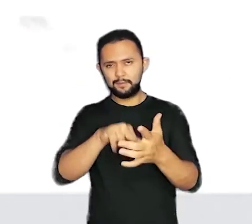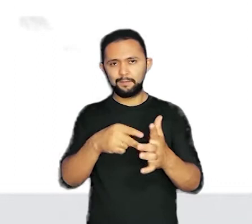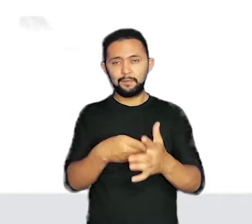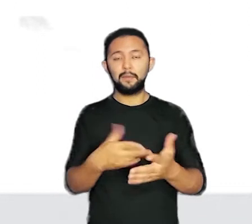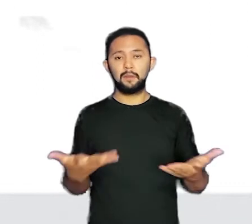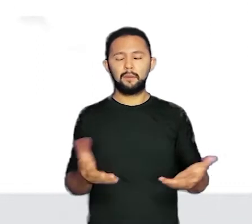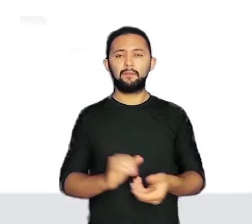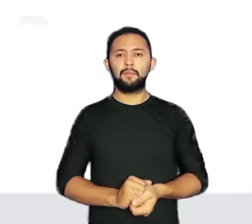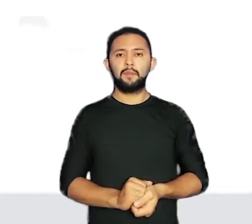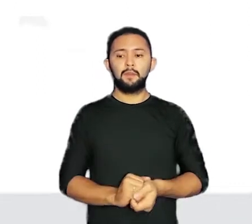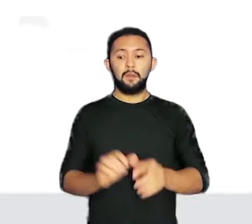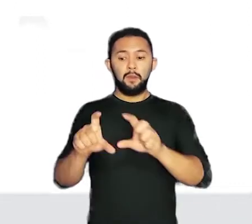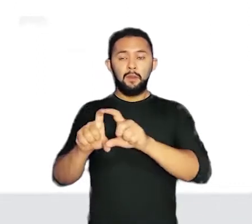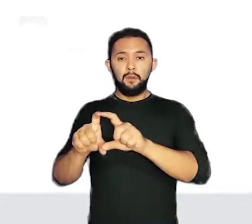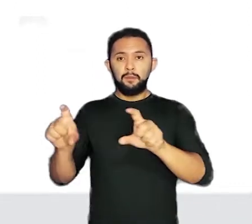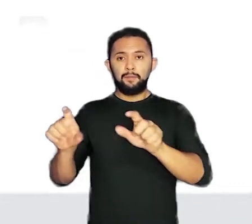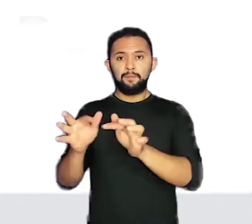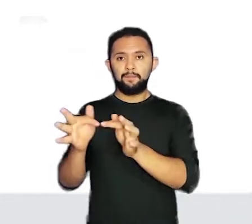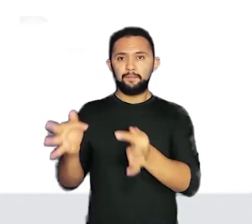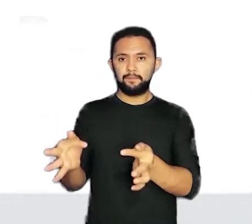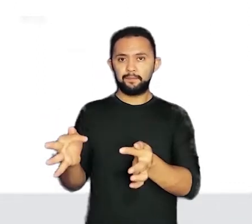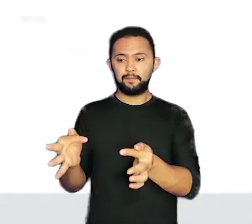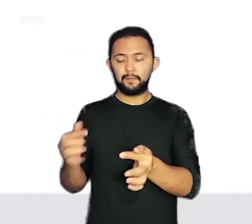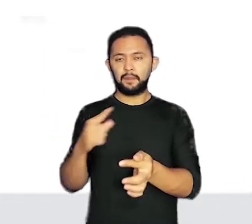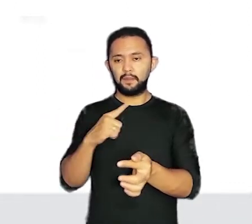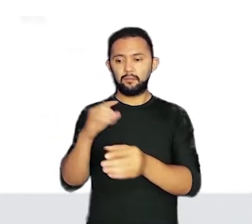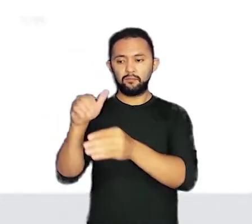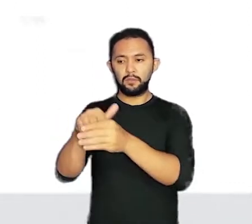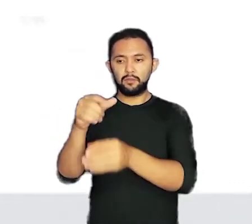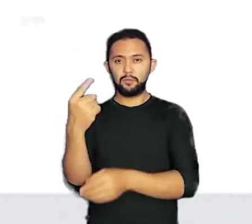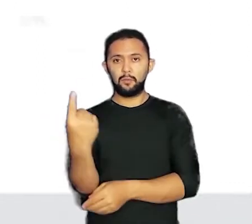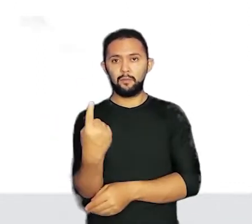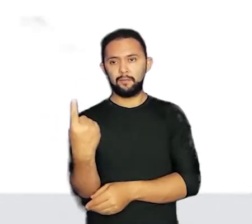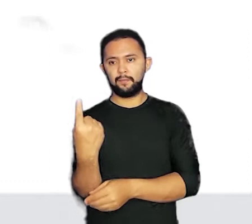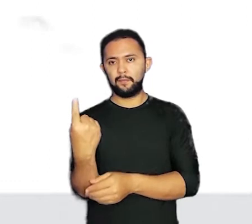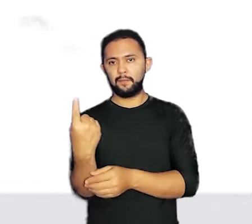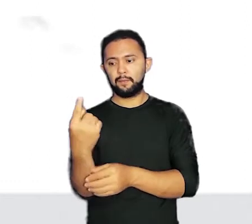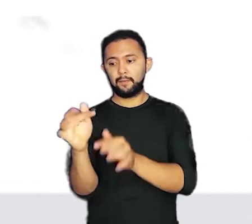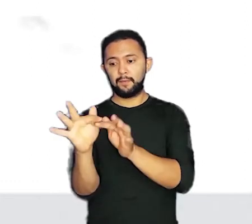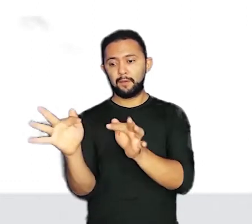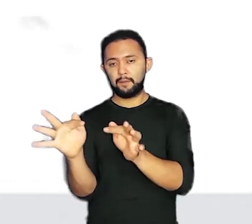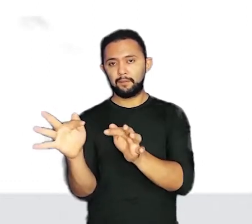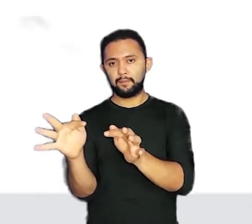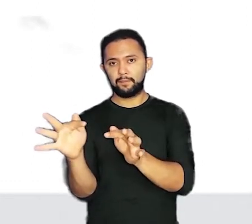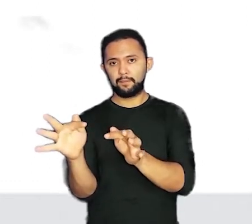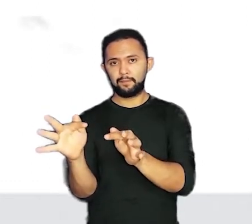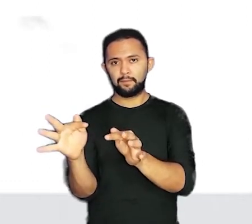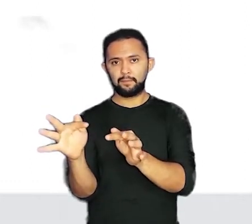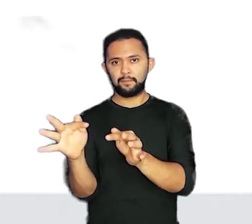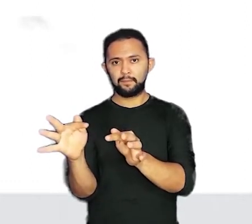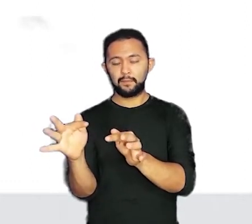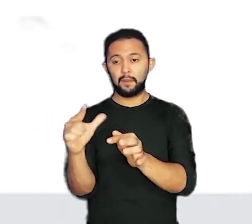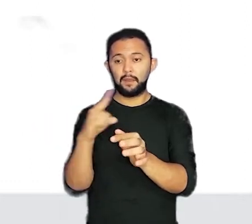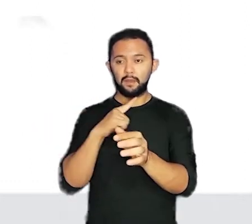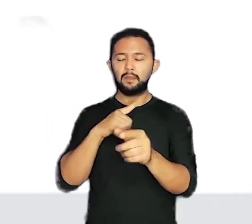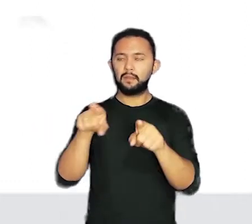Então os períodos simples são aqueles constituídos por uma oração, ou seja, um enunciado com apenas um verbo e que vai ter